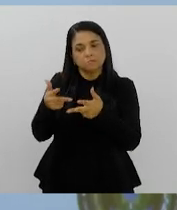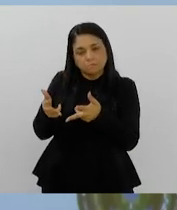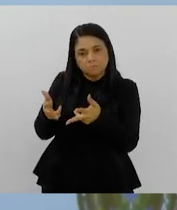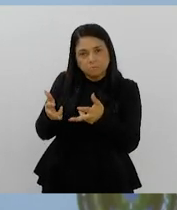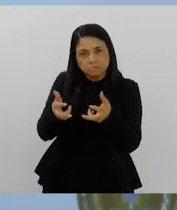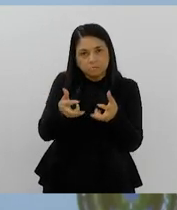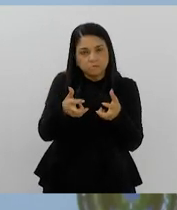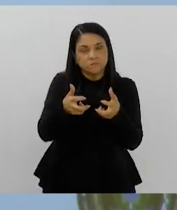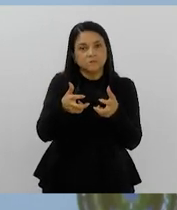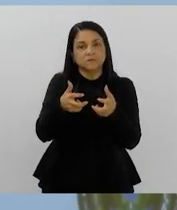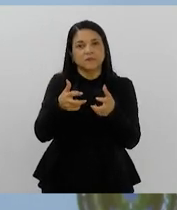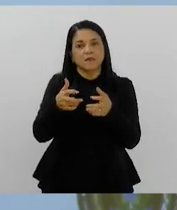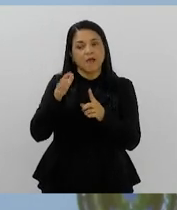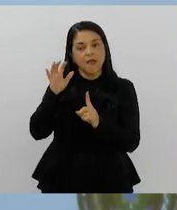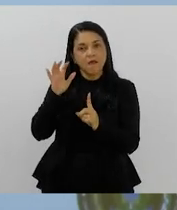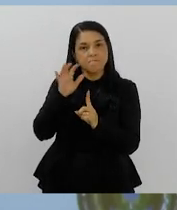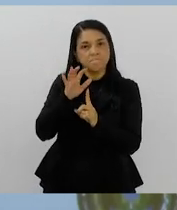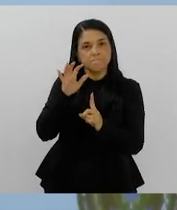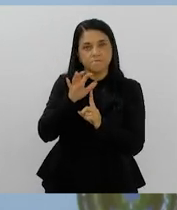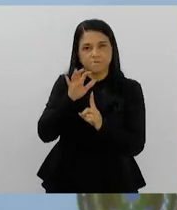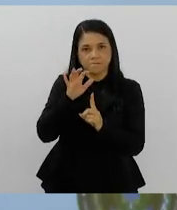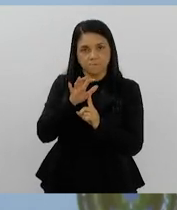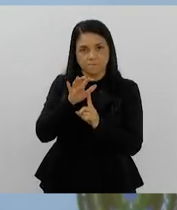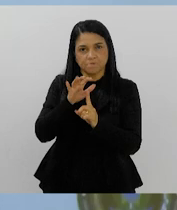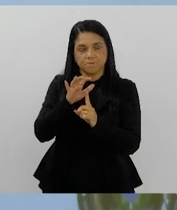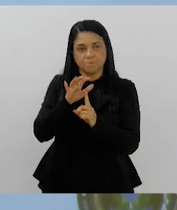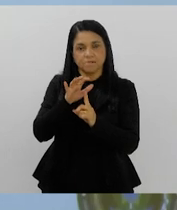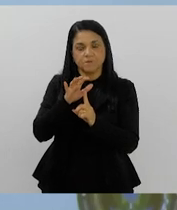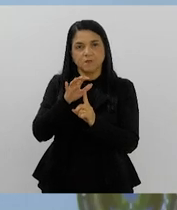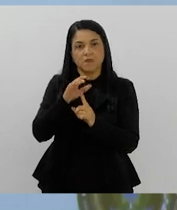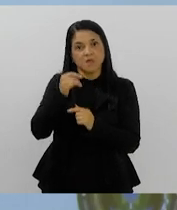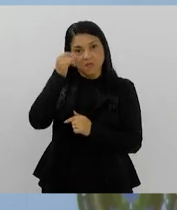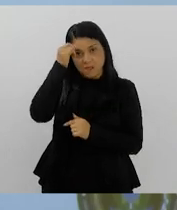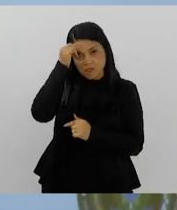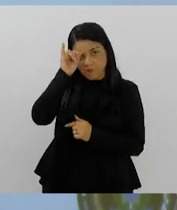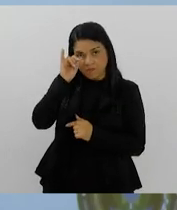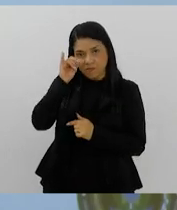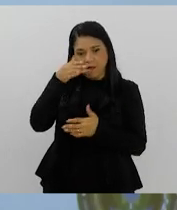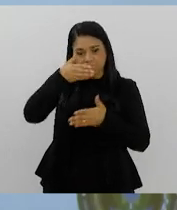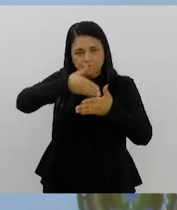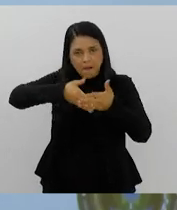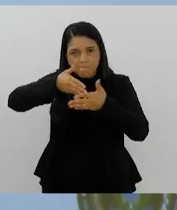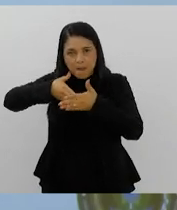as ameaças e sim, coibir que coisas